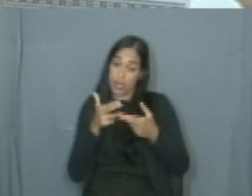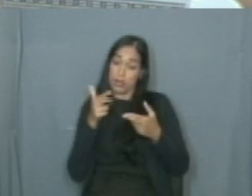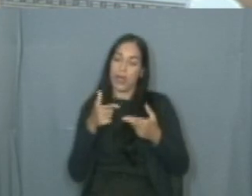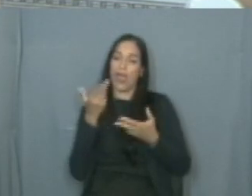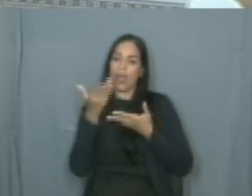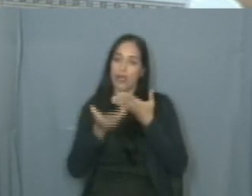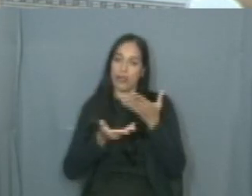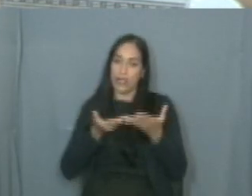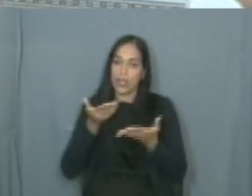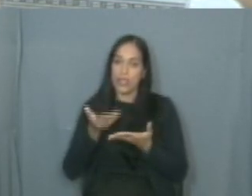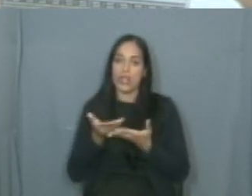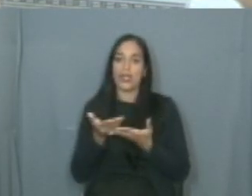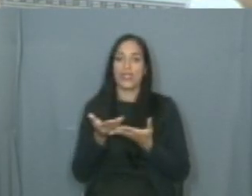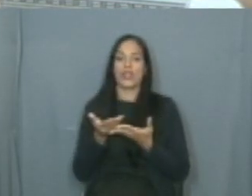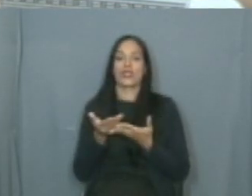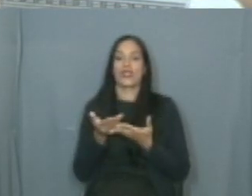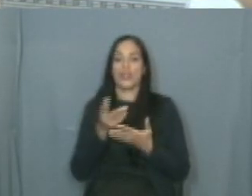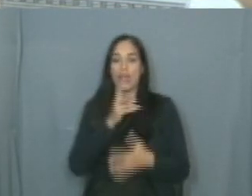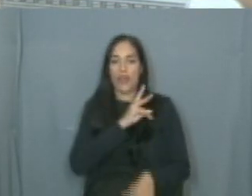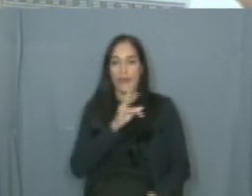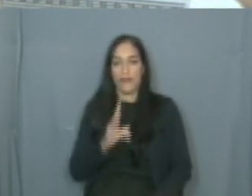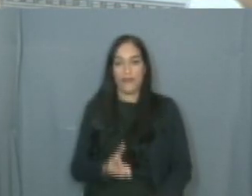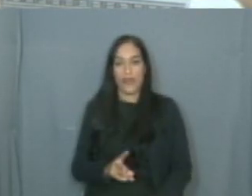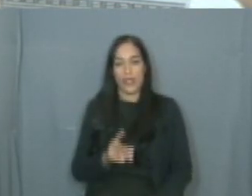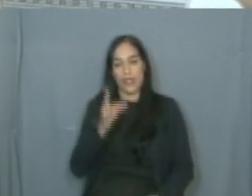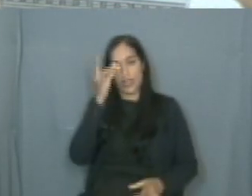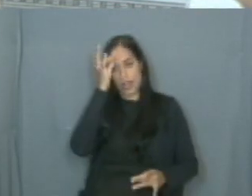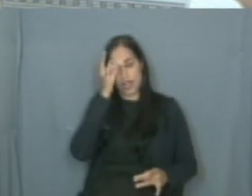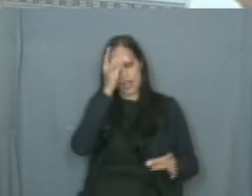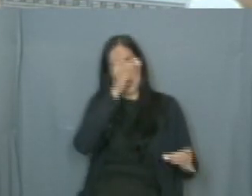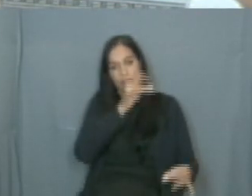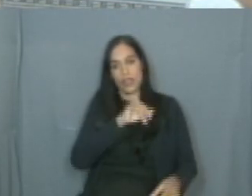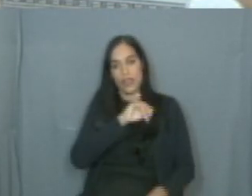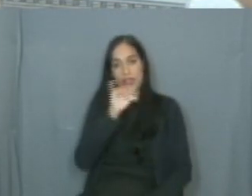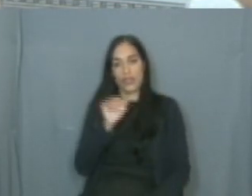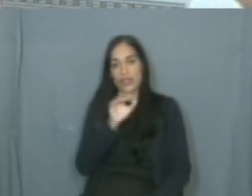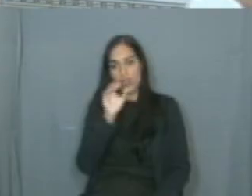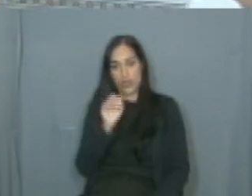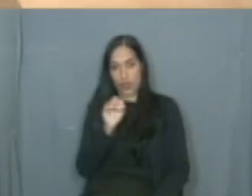atendidos. Mas eu vou escutar a vereadora Jo.